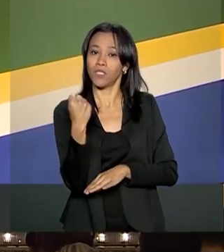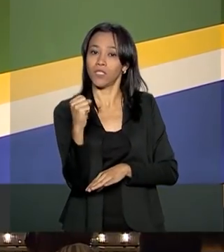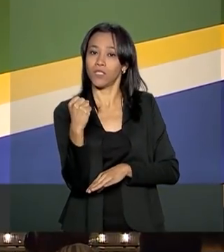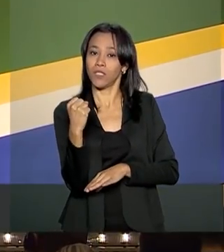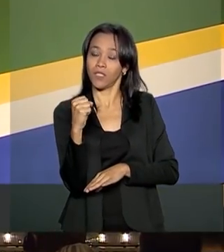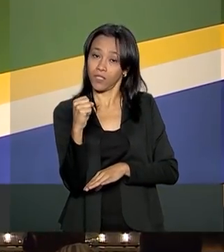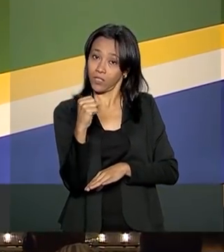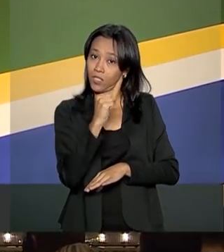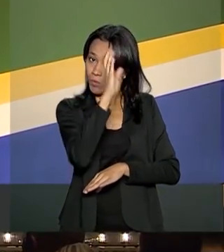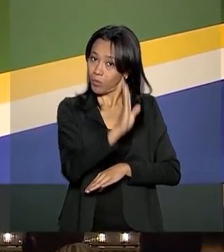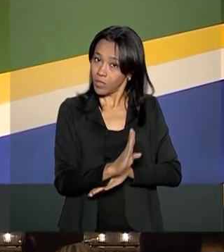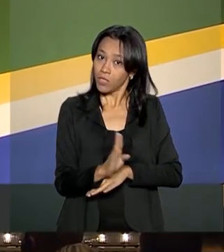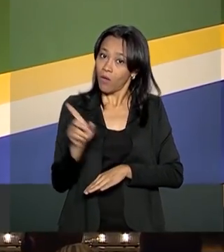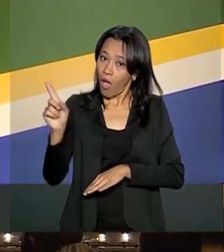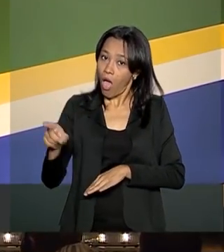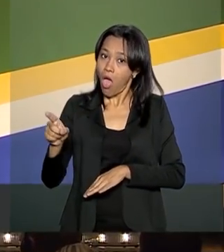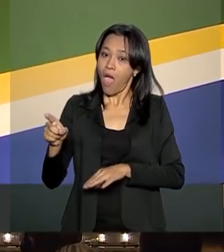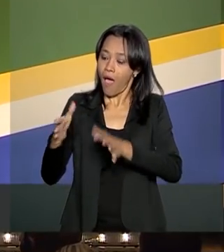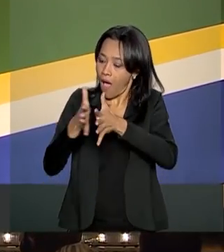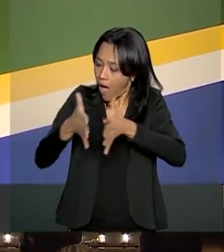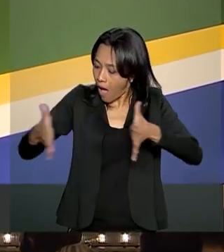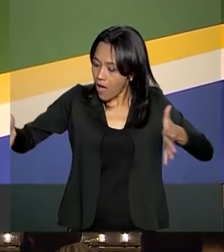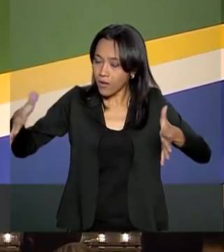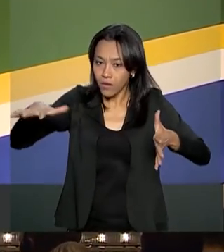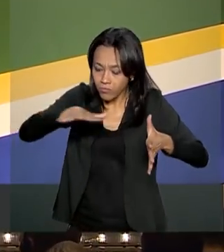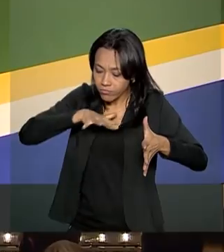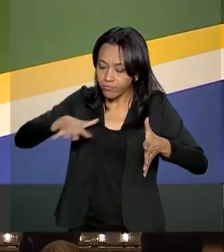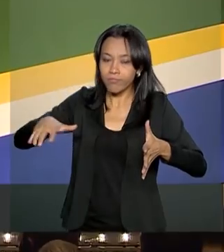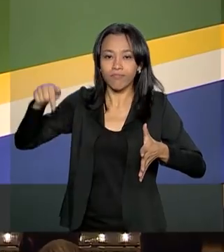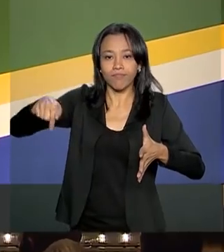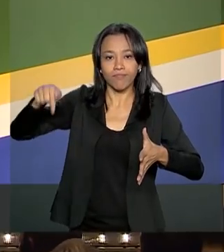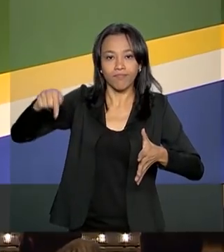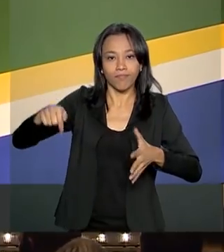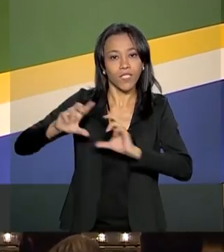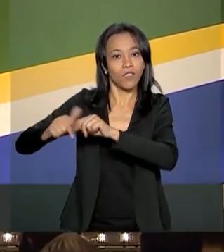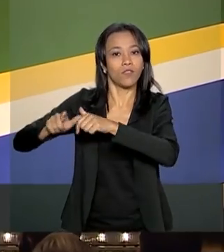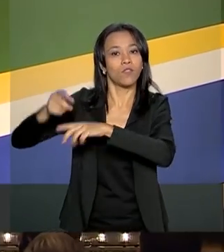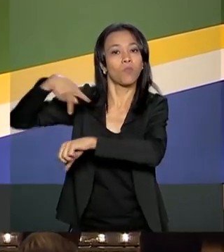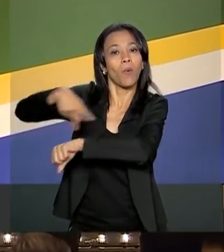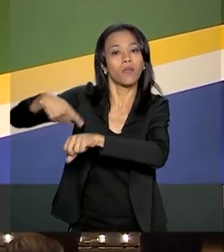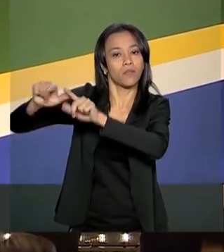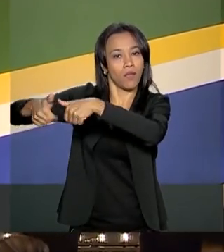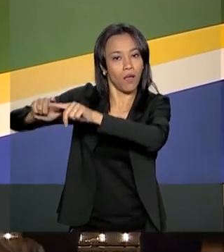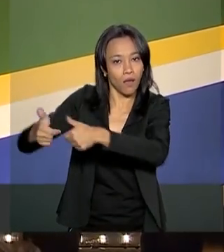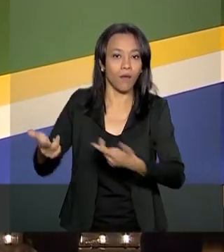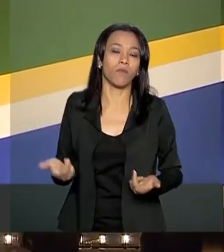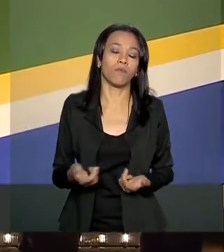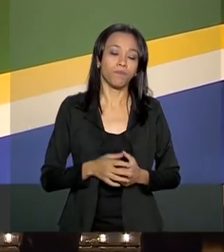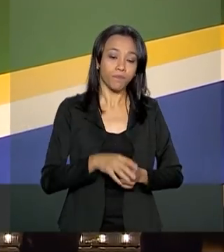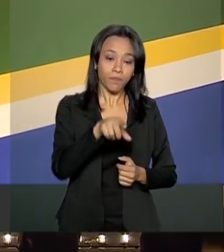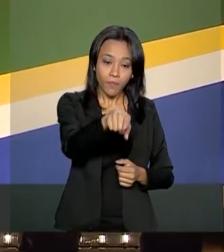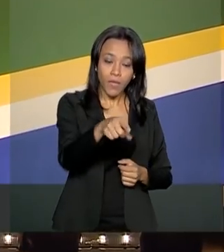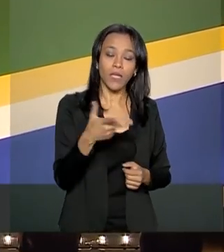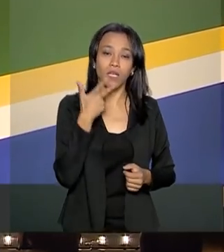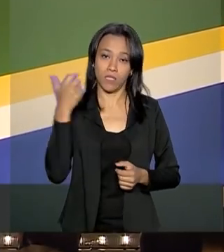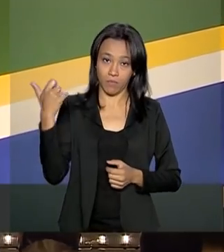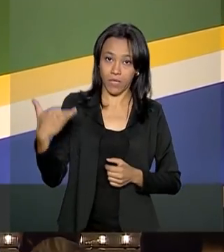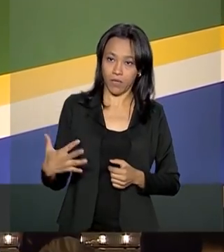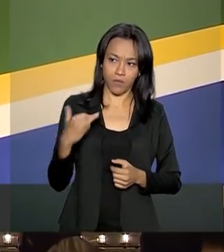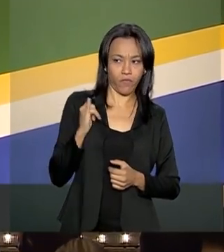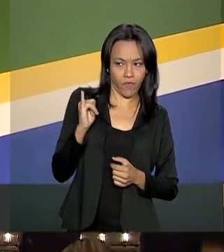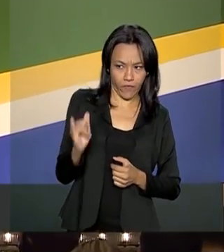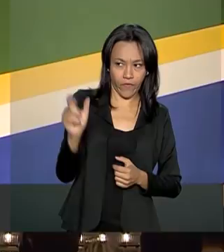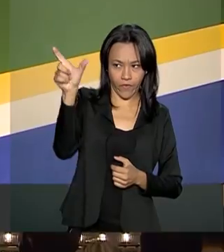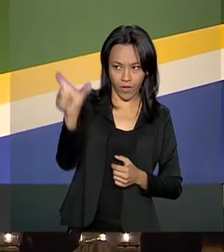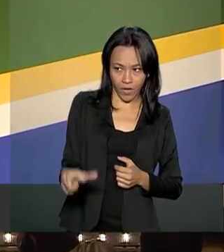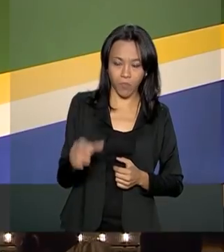o que eu falei muito durante a minha pré-campanha, depois de uma passagem por Israel, com todo respeito, capitão